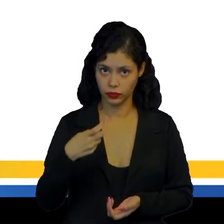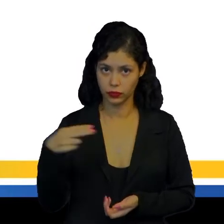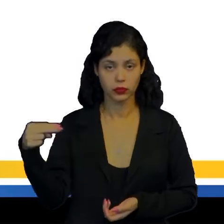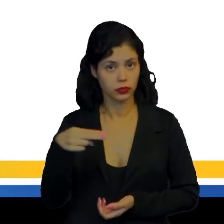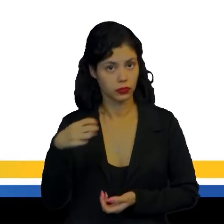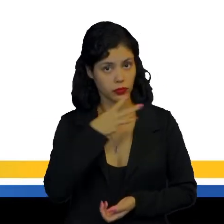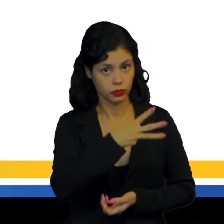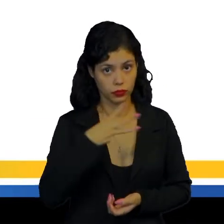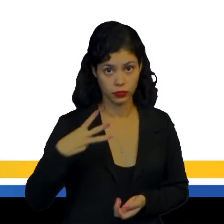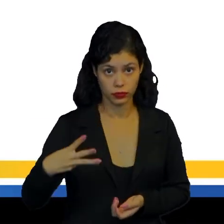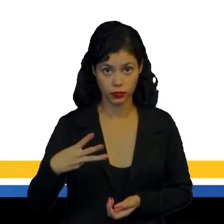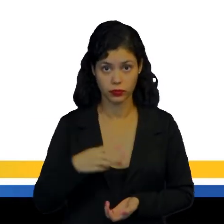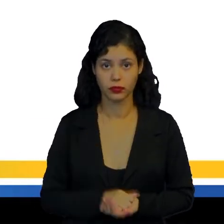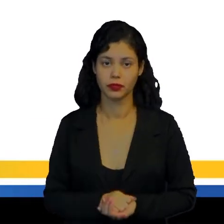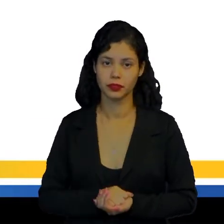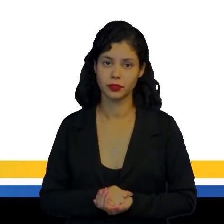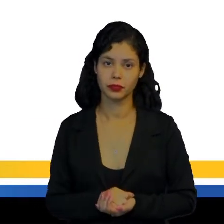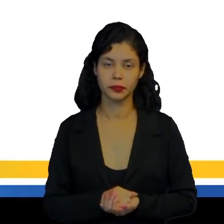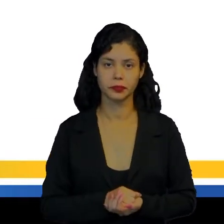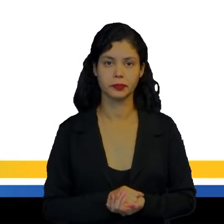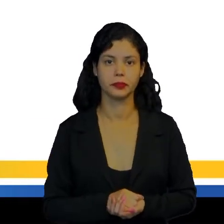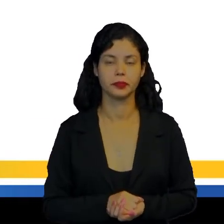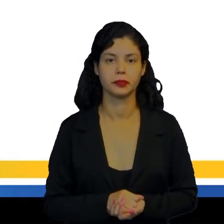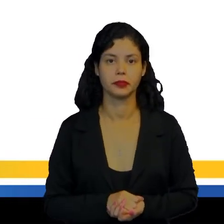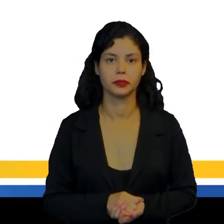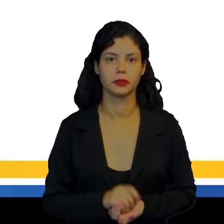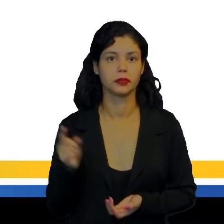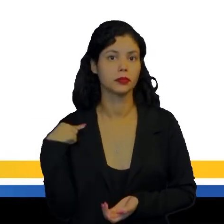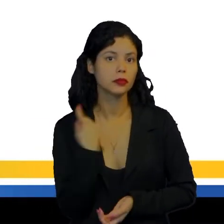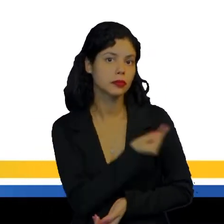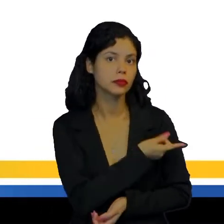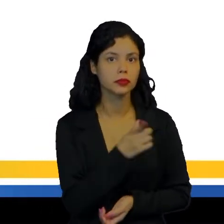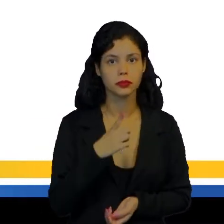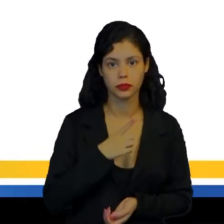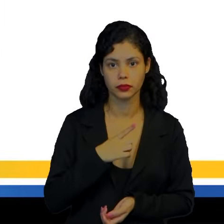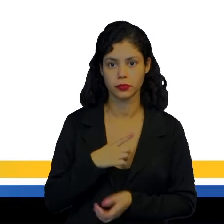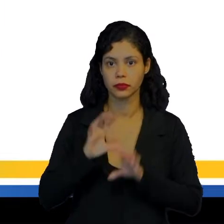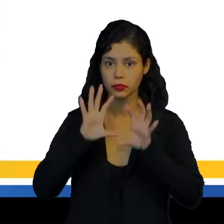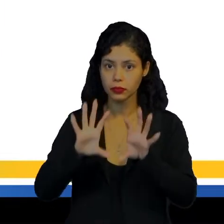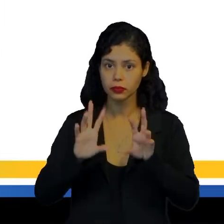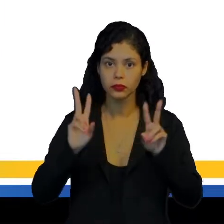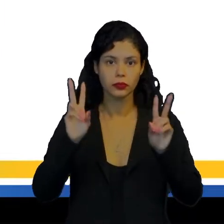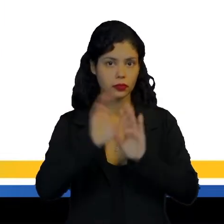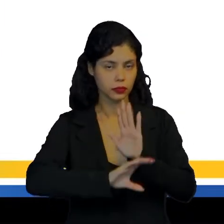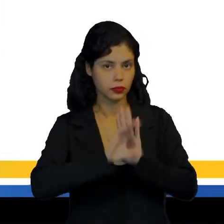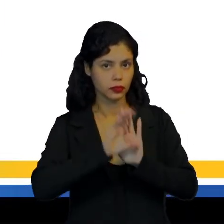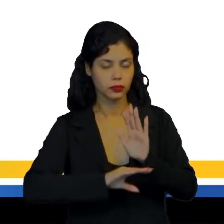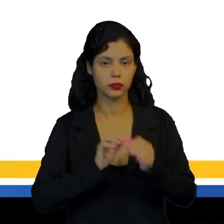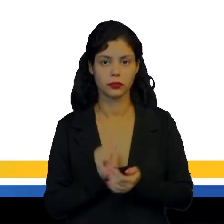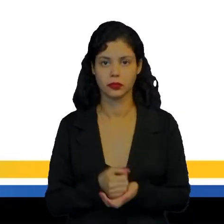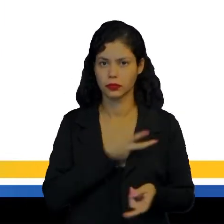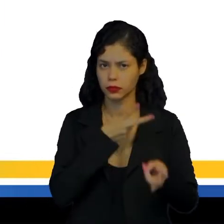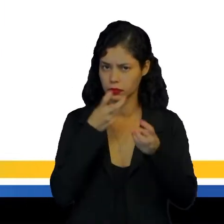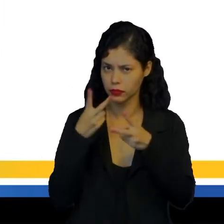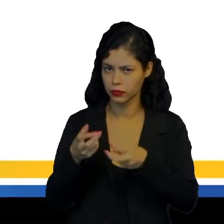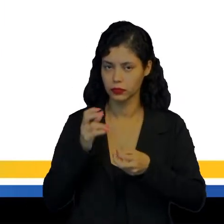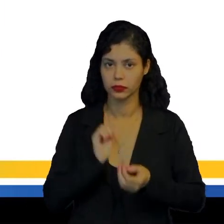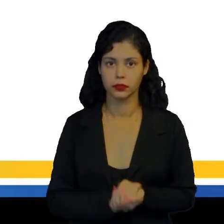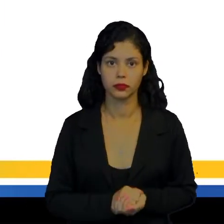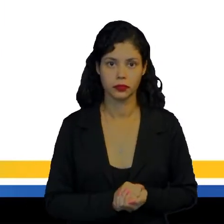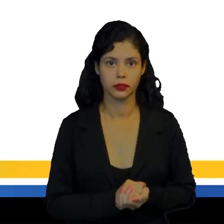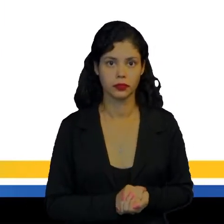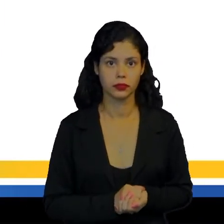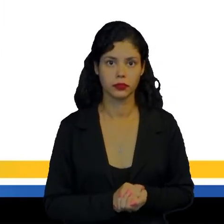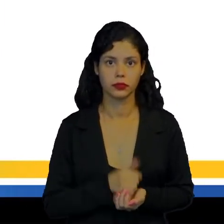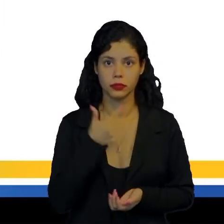a 33, né? Então nós temos aí uma situação. Observe que o 27 é igual